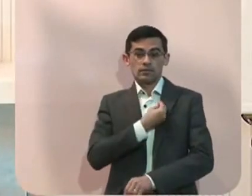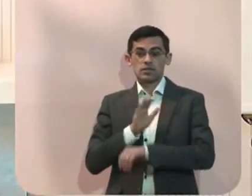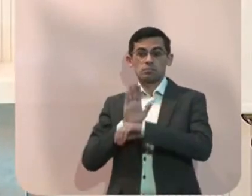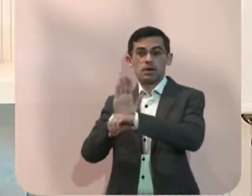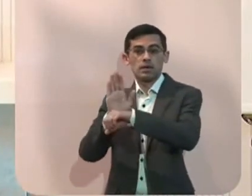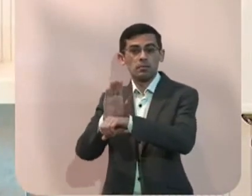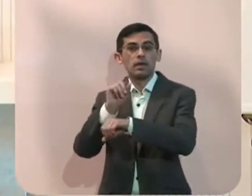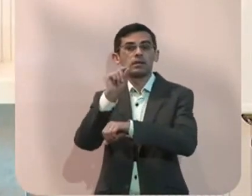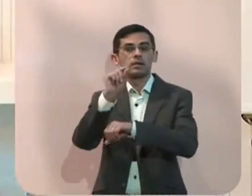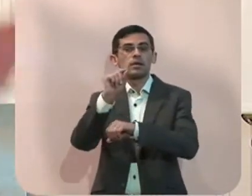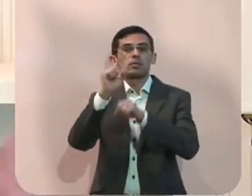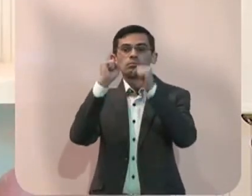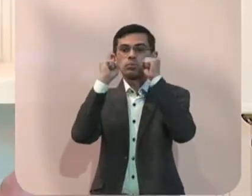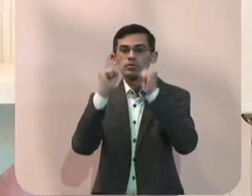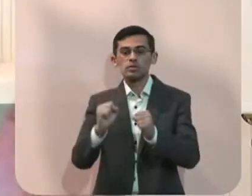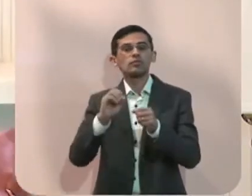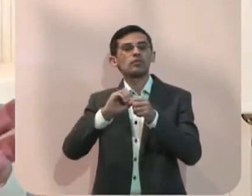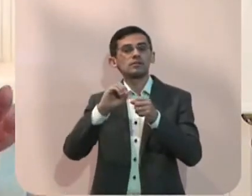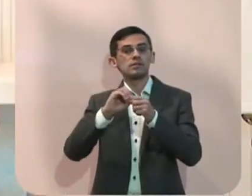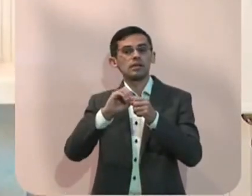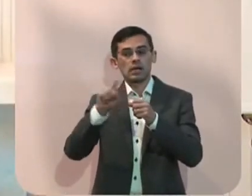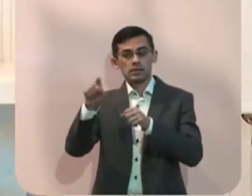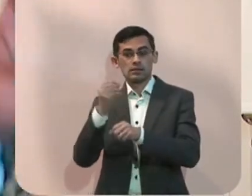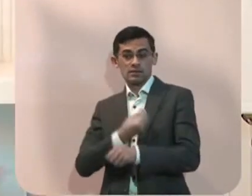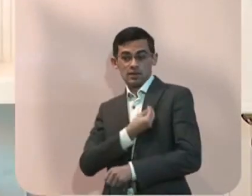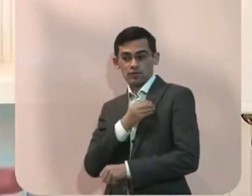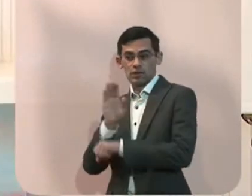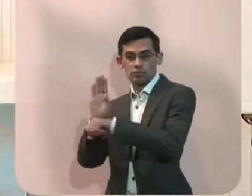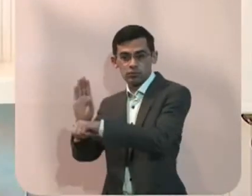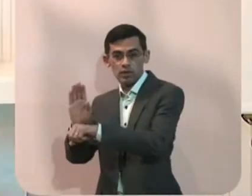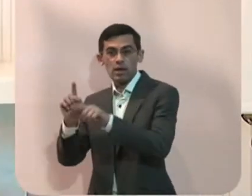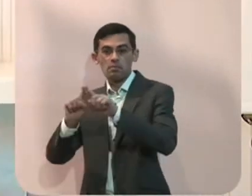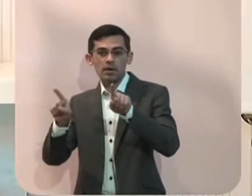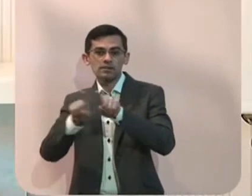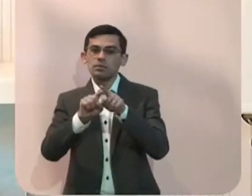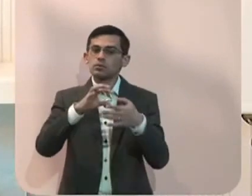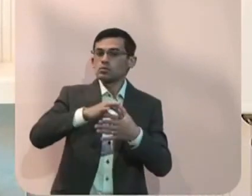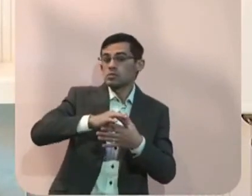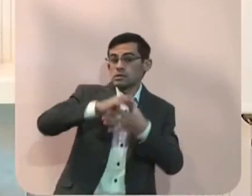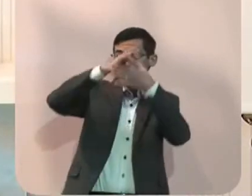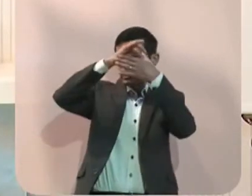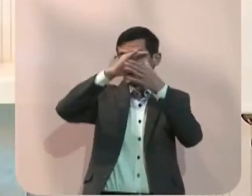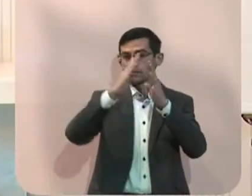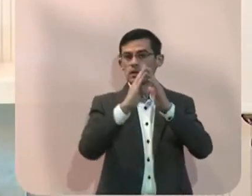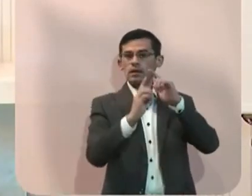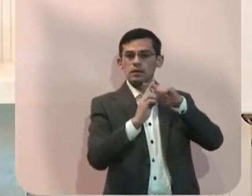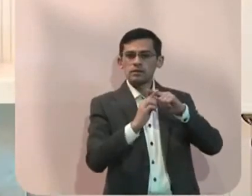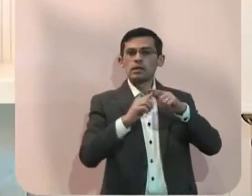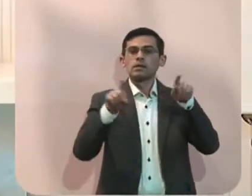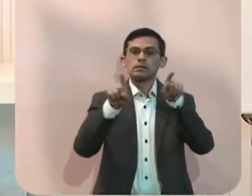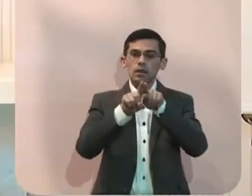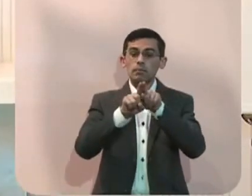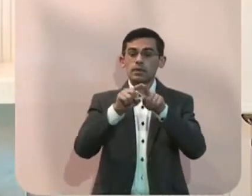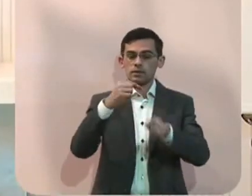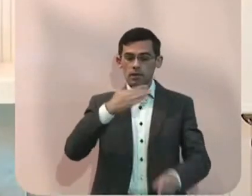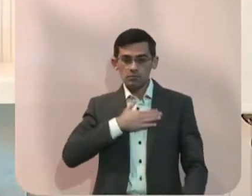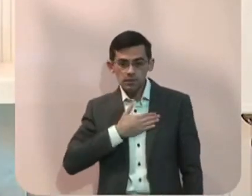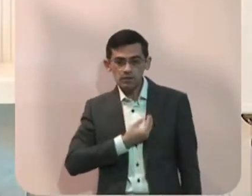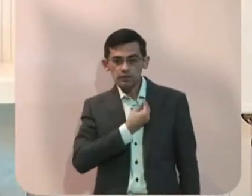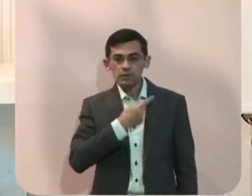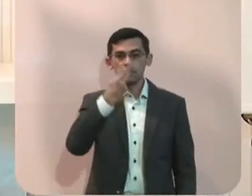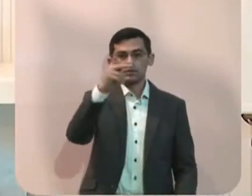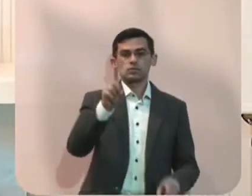e que deveriam fazer parte, não somente da vida de Barnabé, mas desses líderes dessas igrejas, que devem fazer parte da nossa